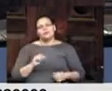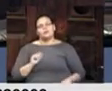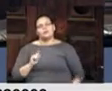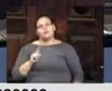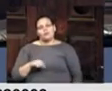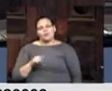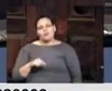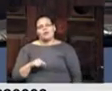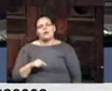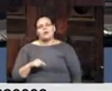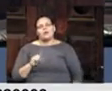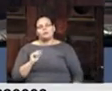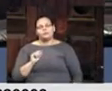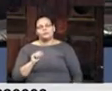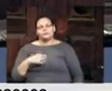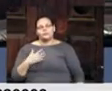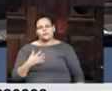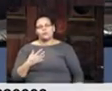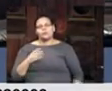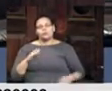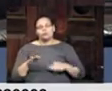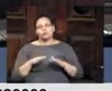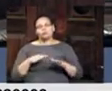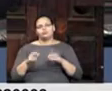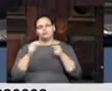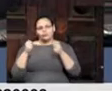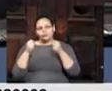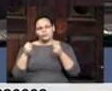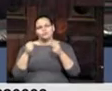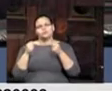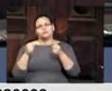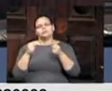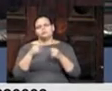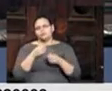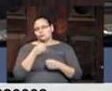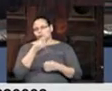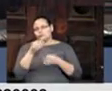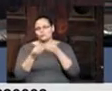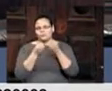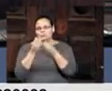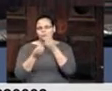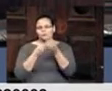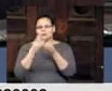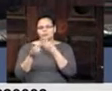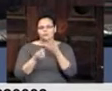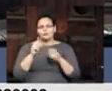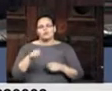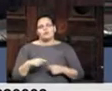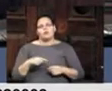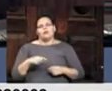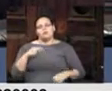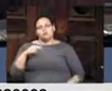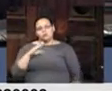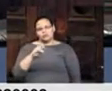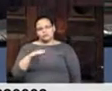era, por si mesma, um movimento de denúncia aos crimes da ditadura